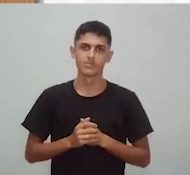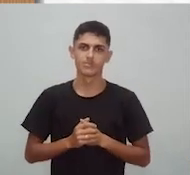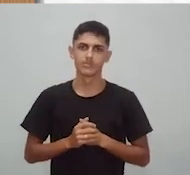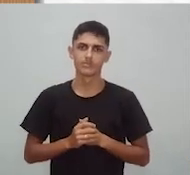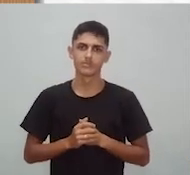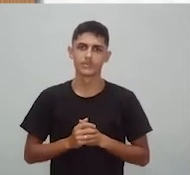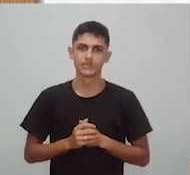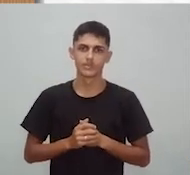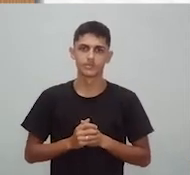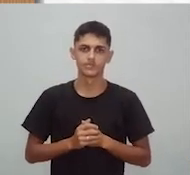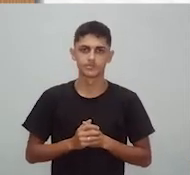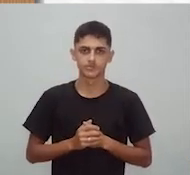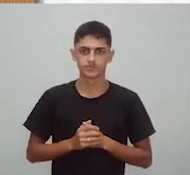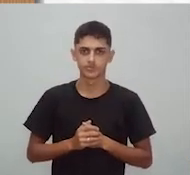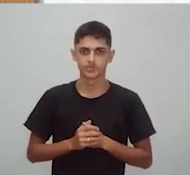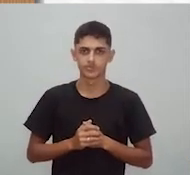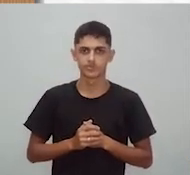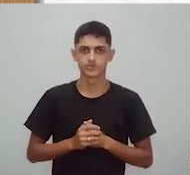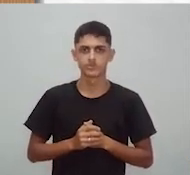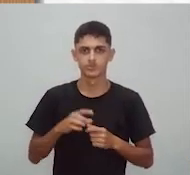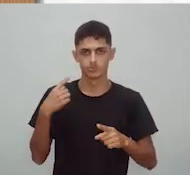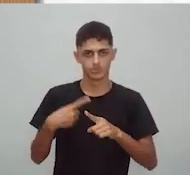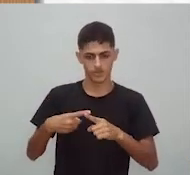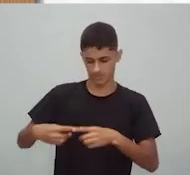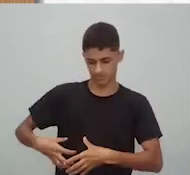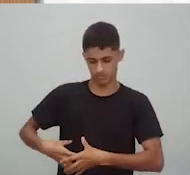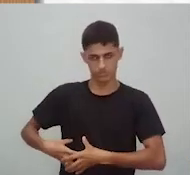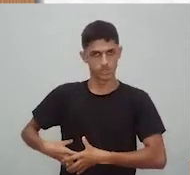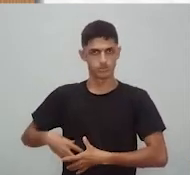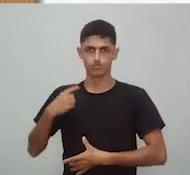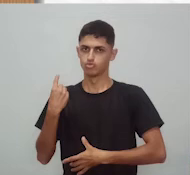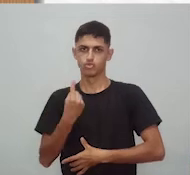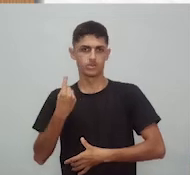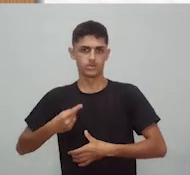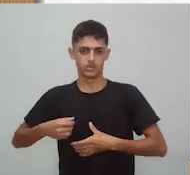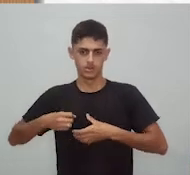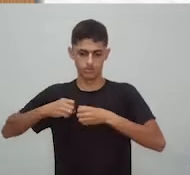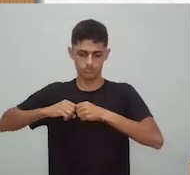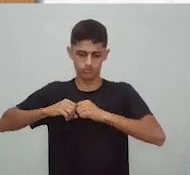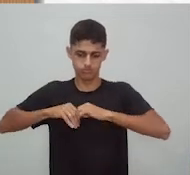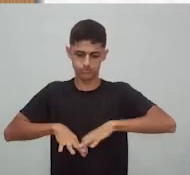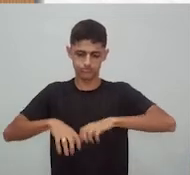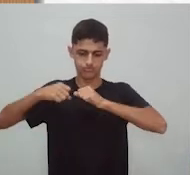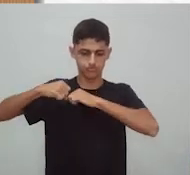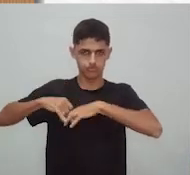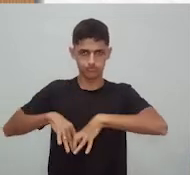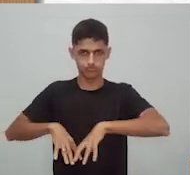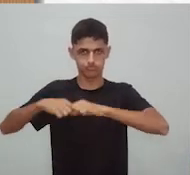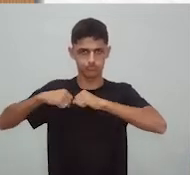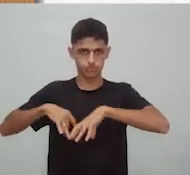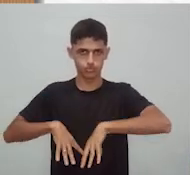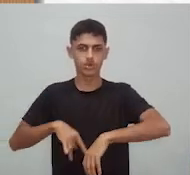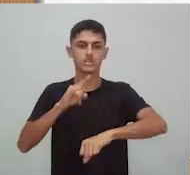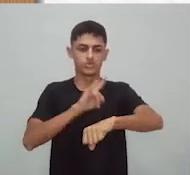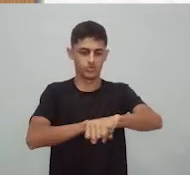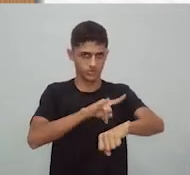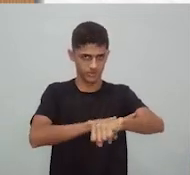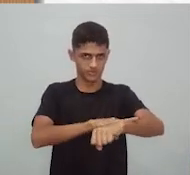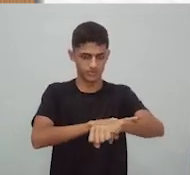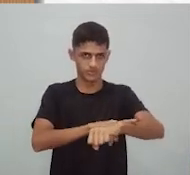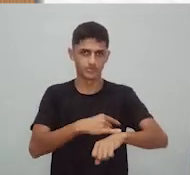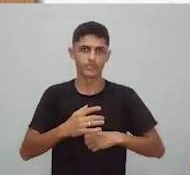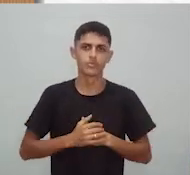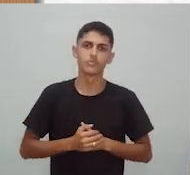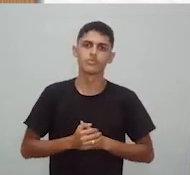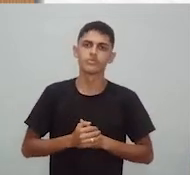gente vai fazer xixi, ela se contrai automaticamente. E depois, quando o xixi acaba, ela volta a relaxar, certo?